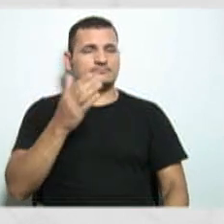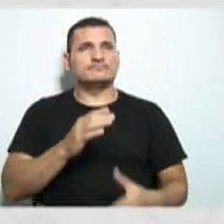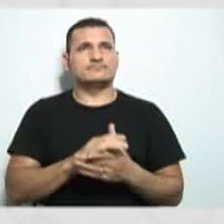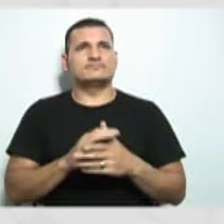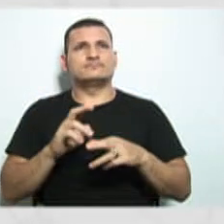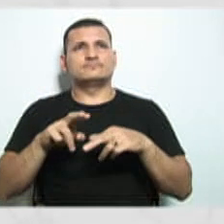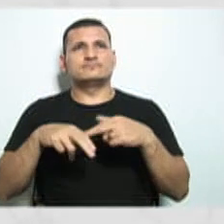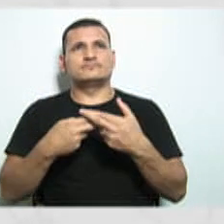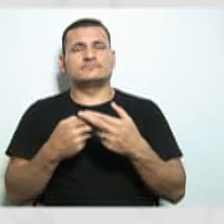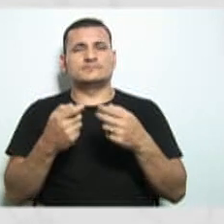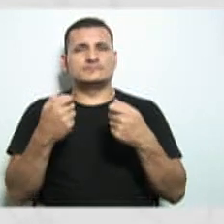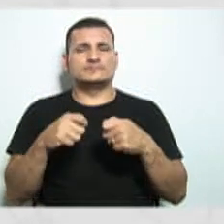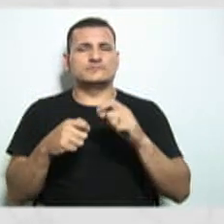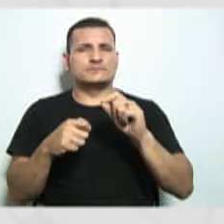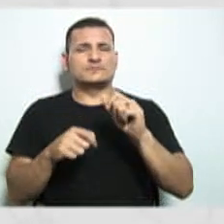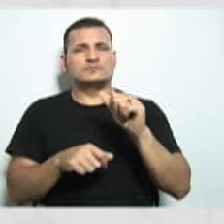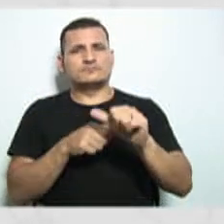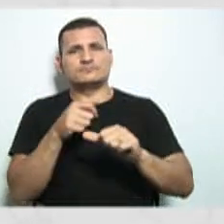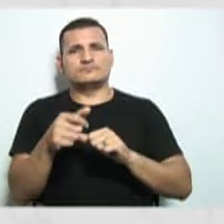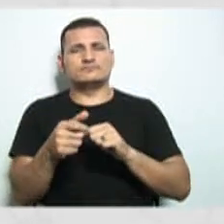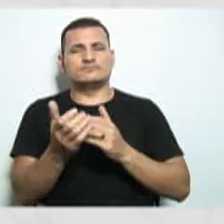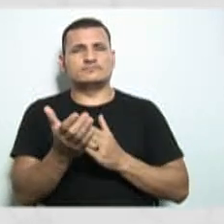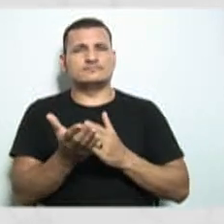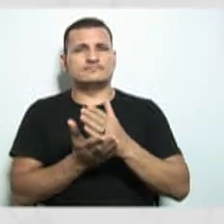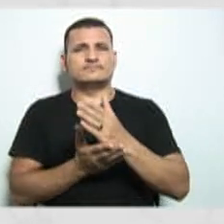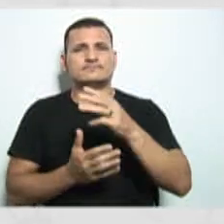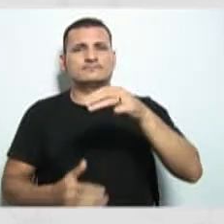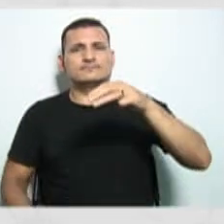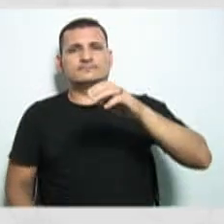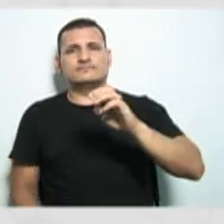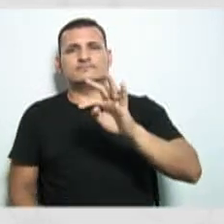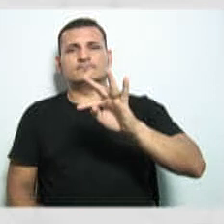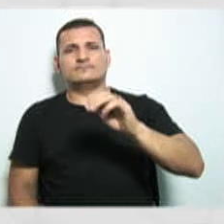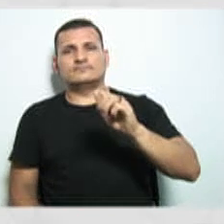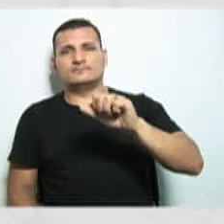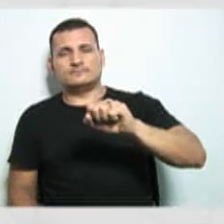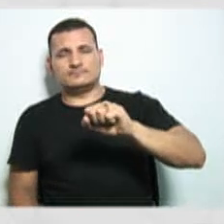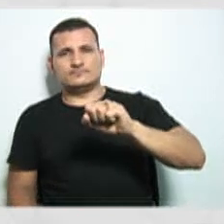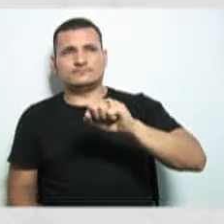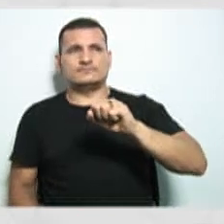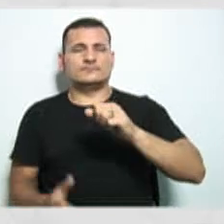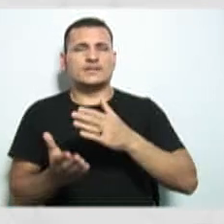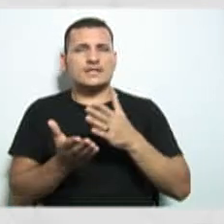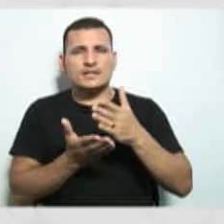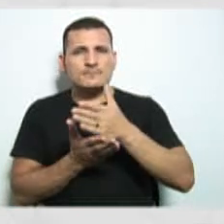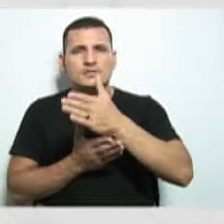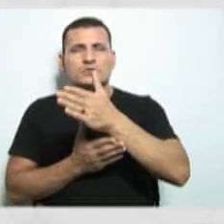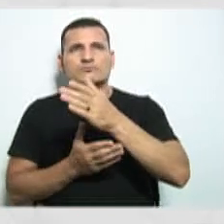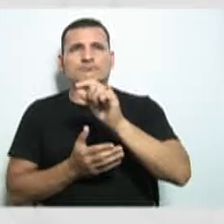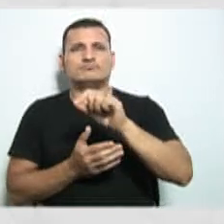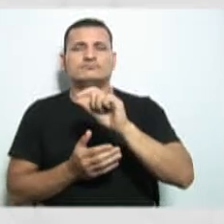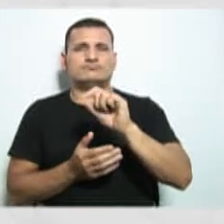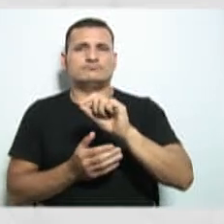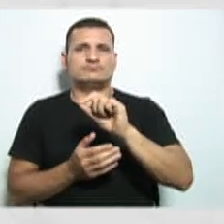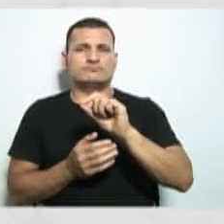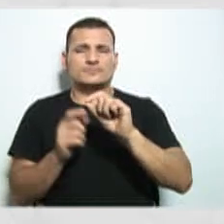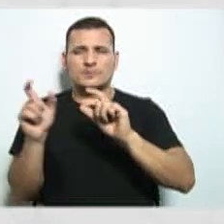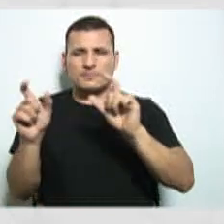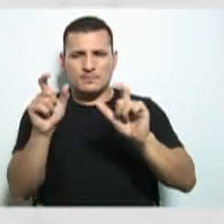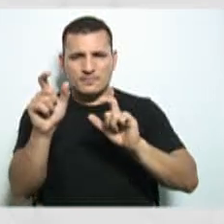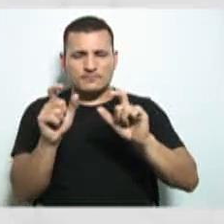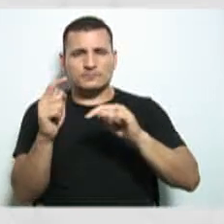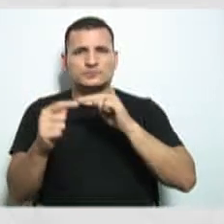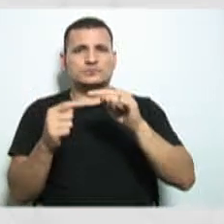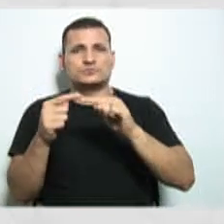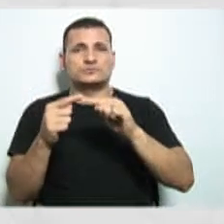motivo eles devem ser transformados em metas. Olha o alvo aqui, ó, coisa mais linda, né? Que são fragmentos de um objetivo. As